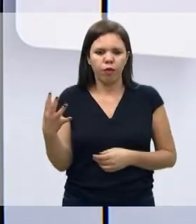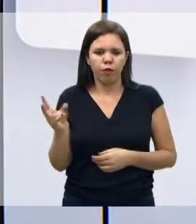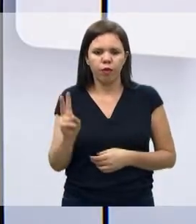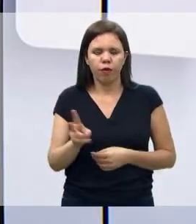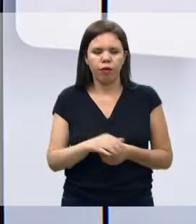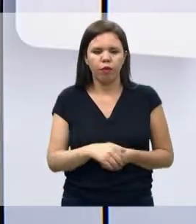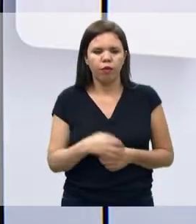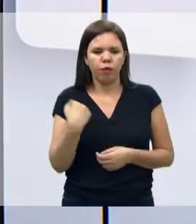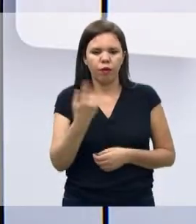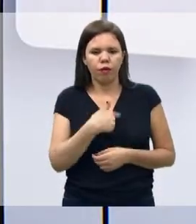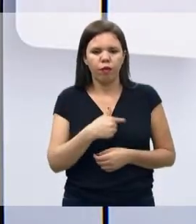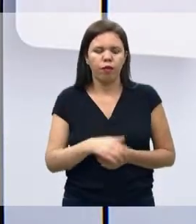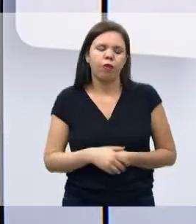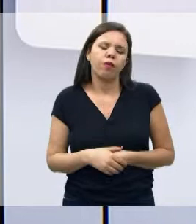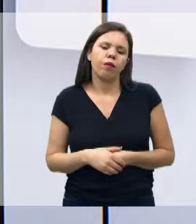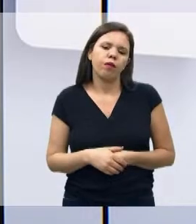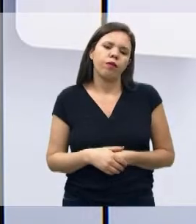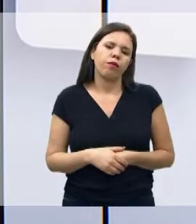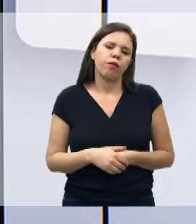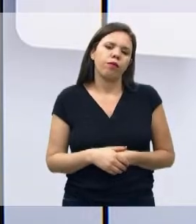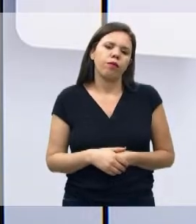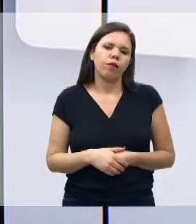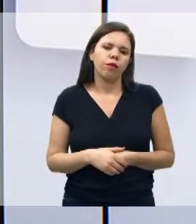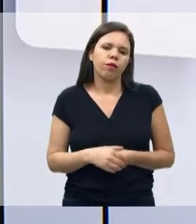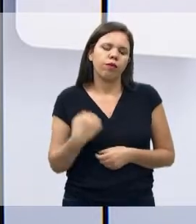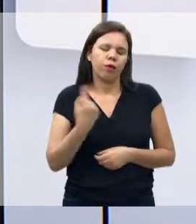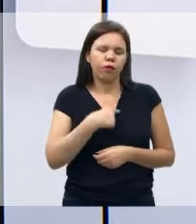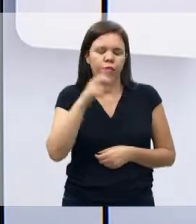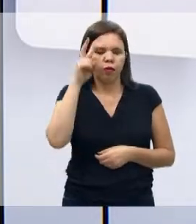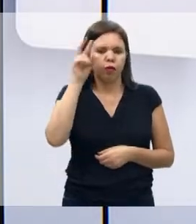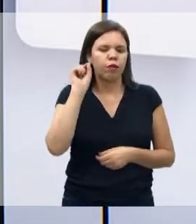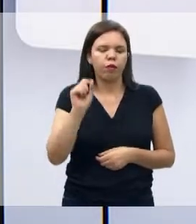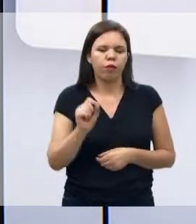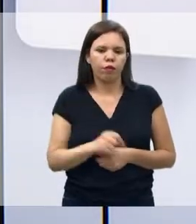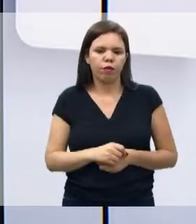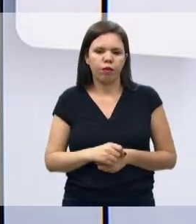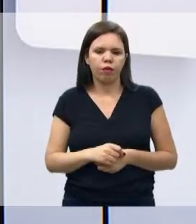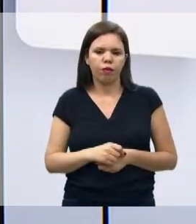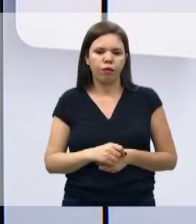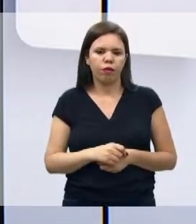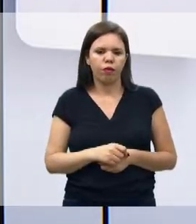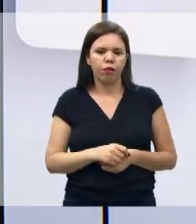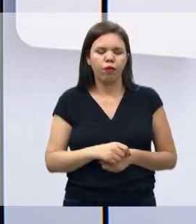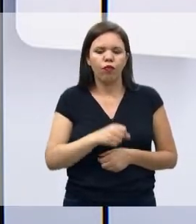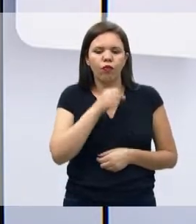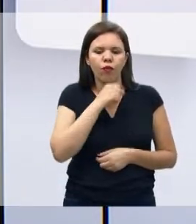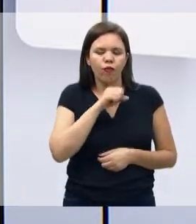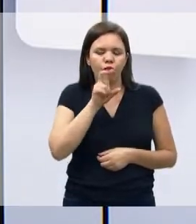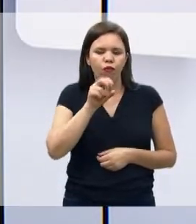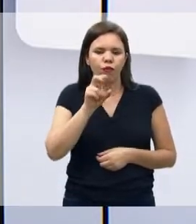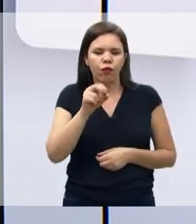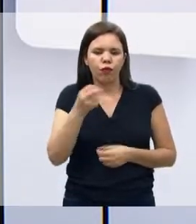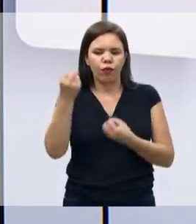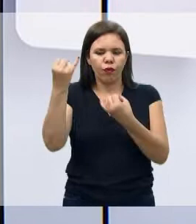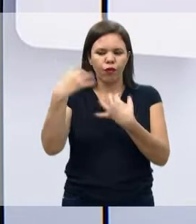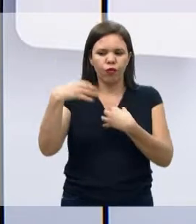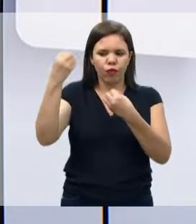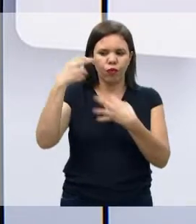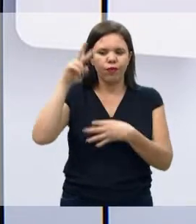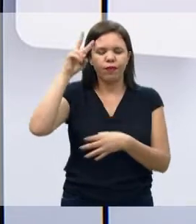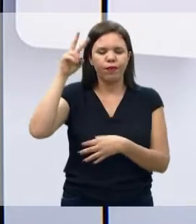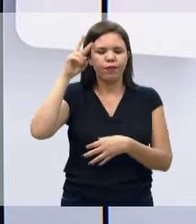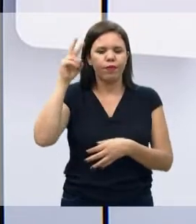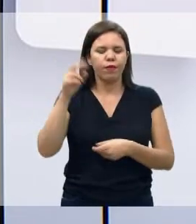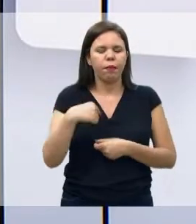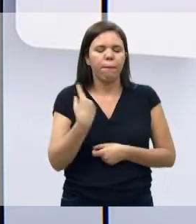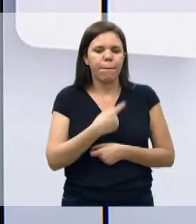vezes nós pegamos ou nós nos lembramos dos nossos avós contando alguma história para a gente, e essa